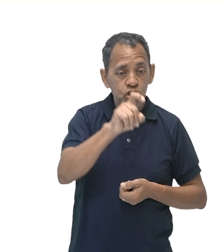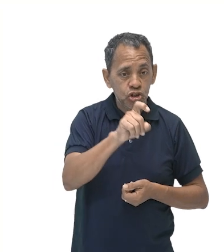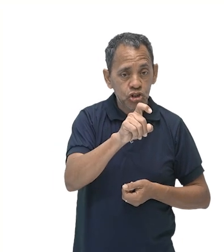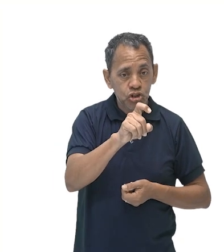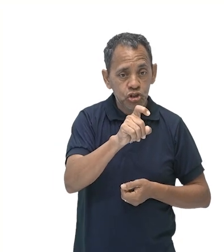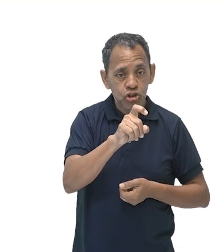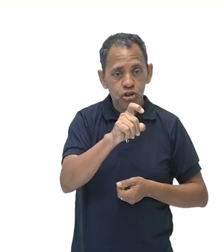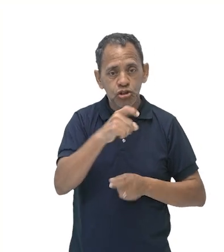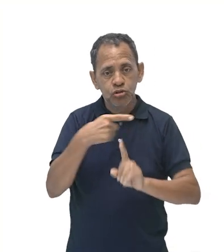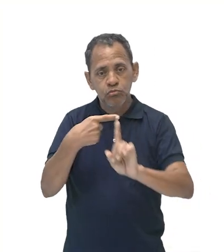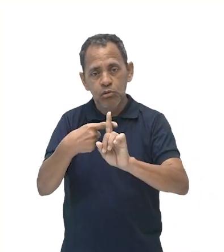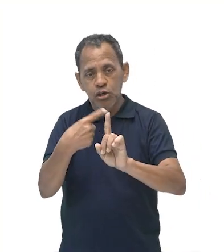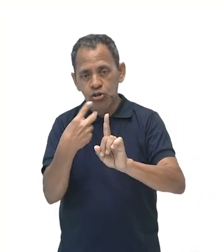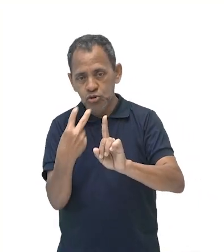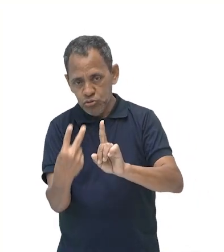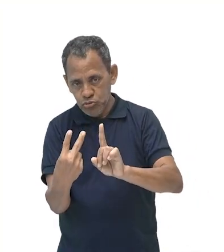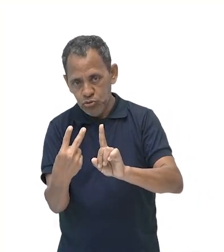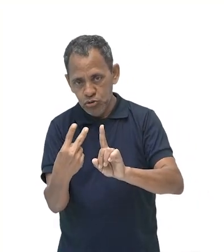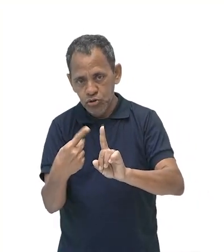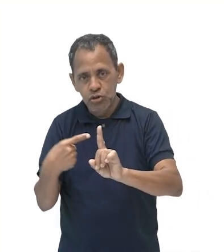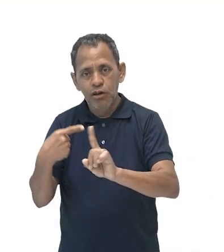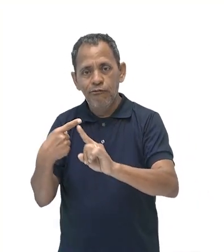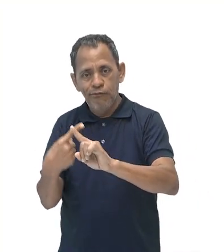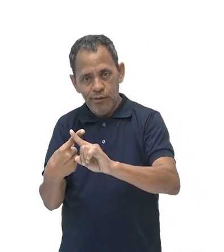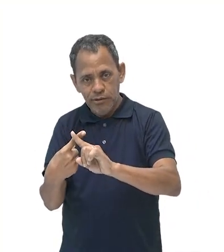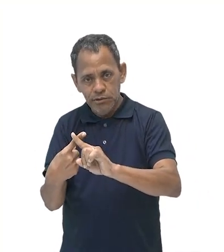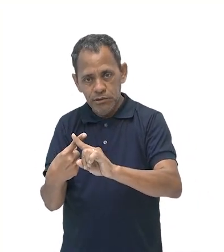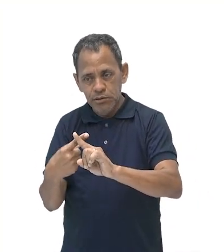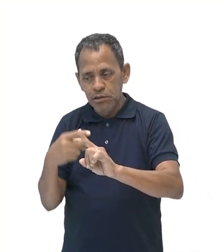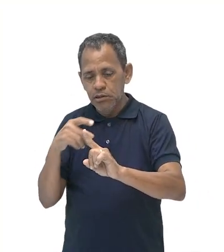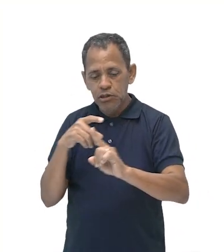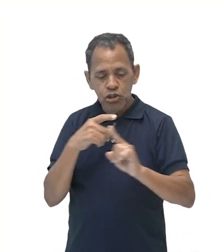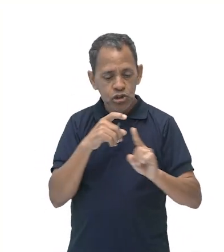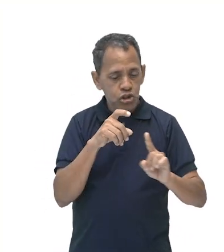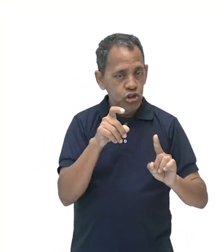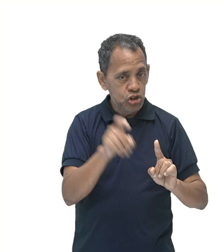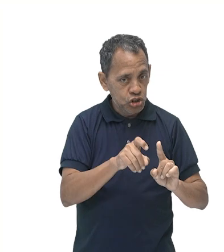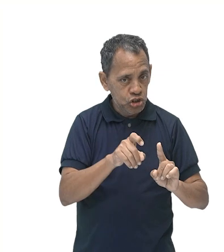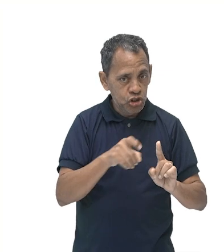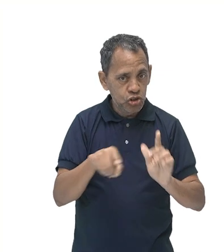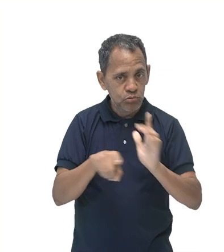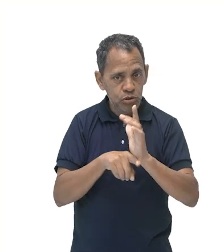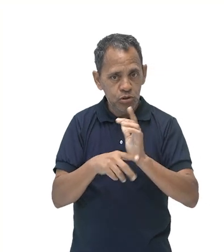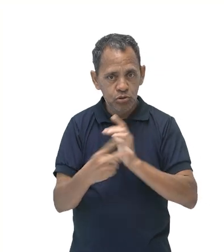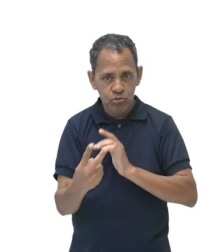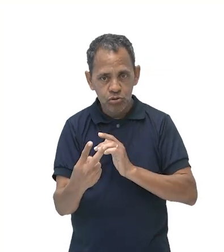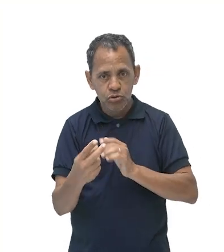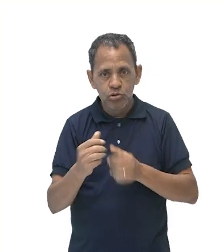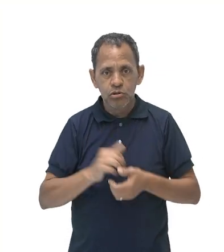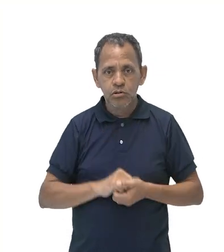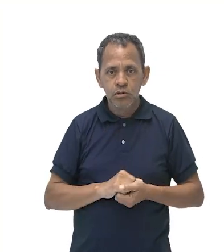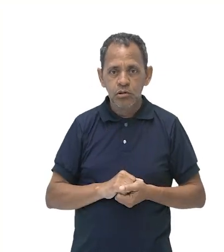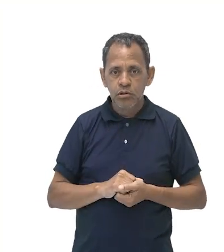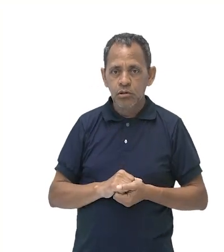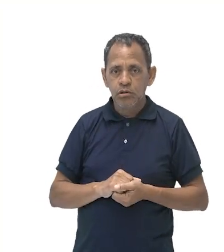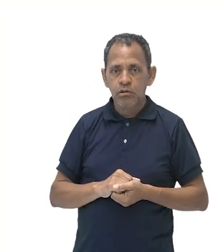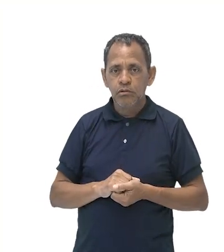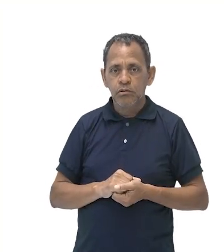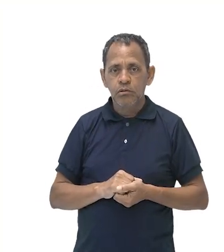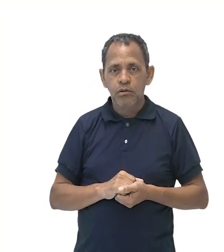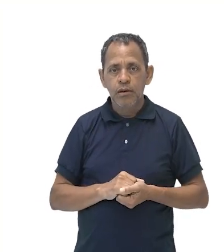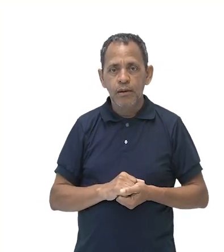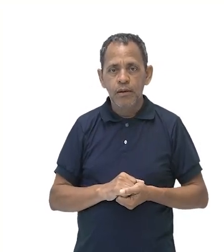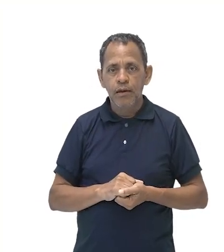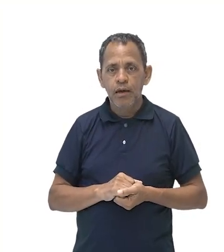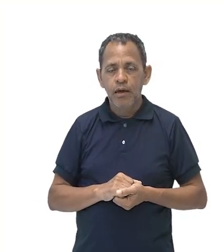mais 2 vezes x menos 2. E aí, pensa comigo, olha o